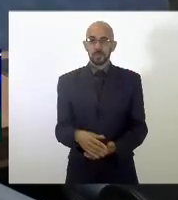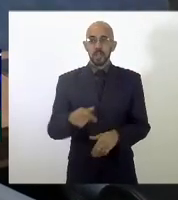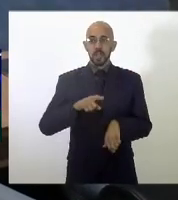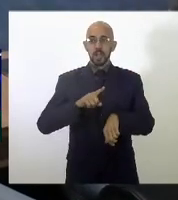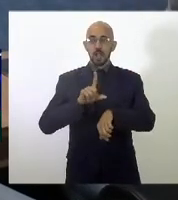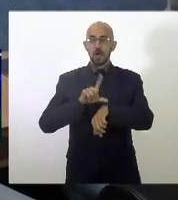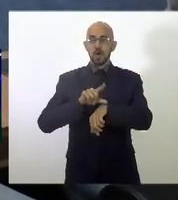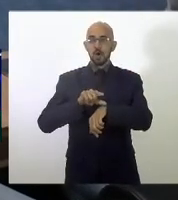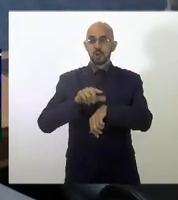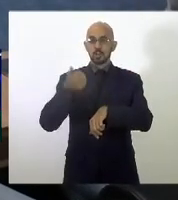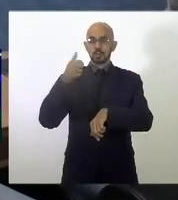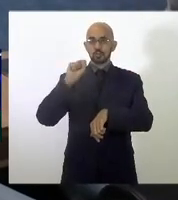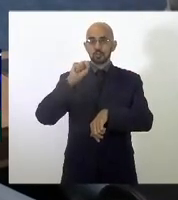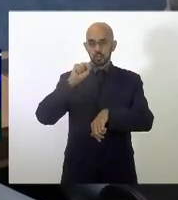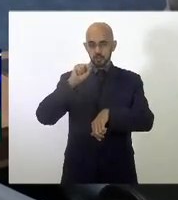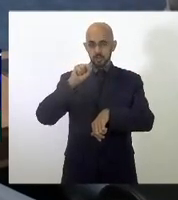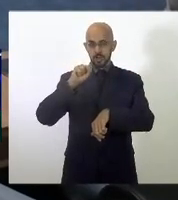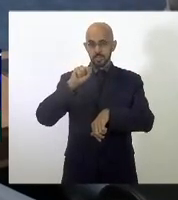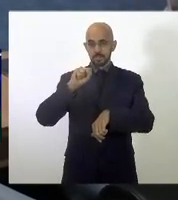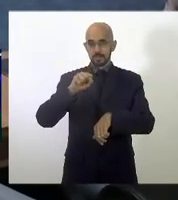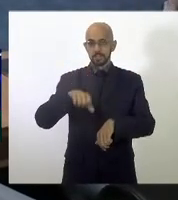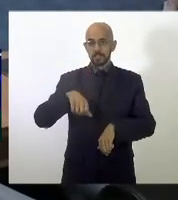nas horas da Ave Maria.